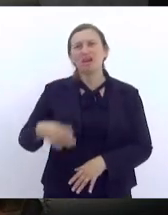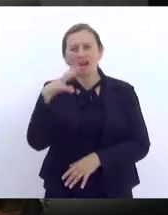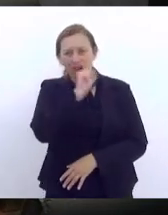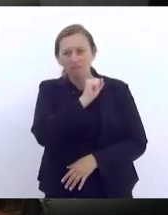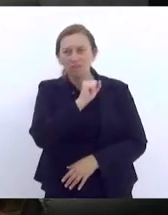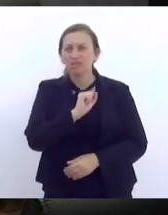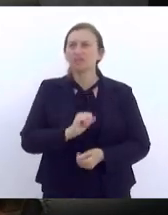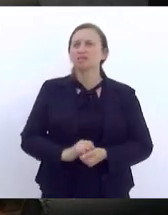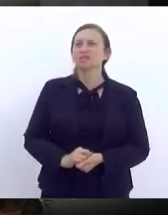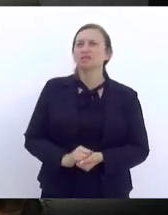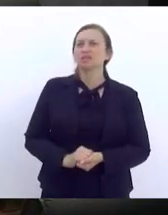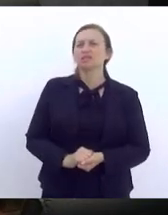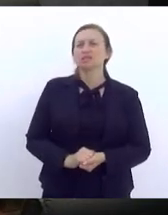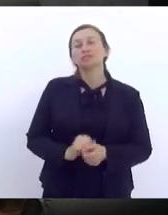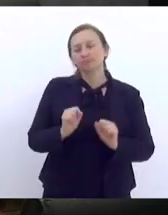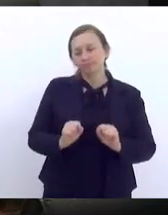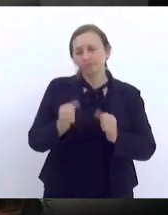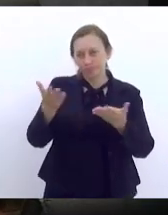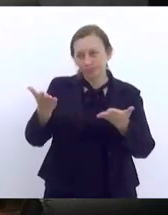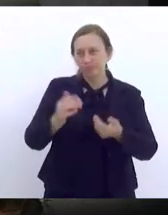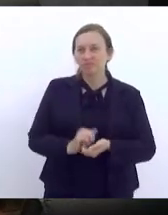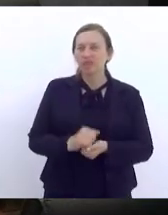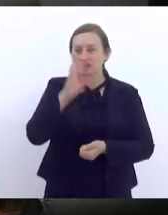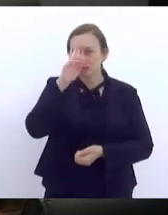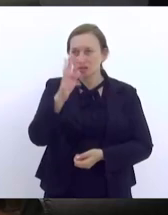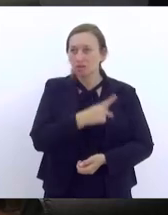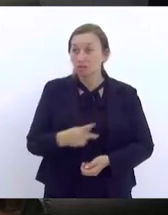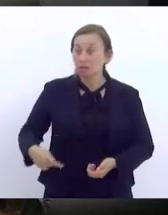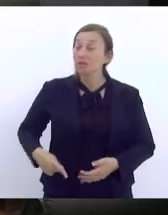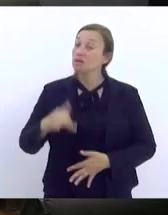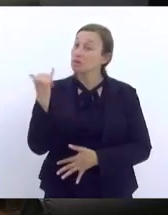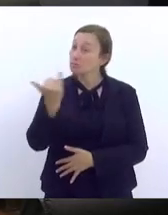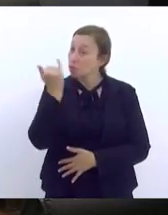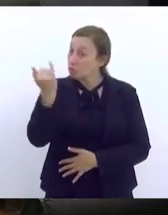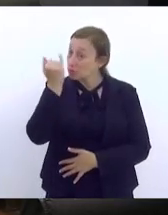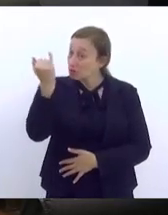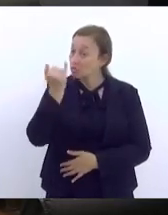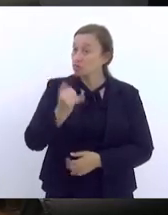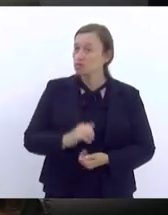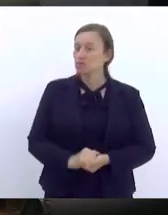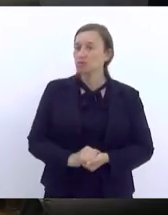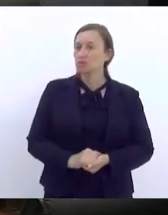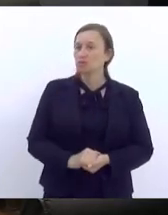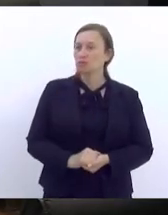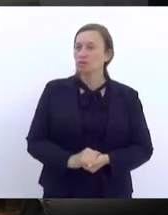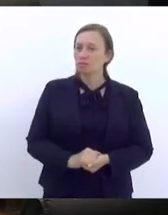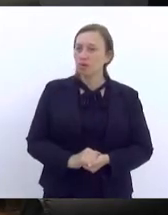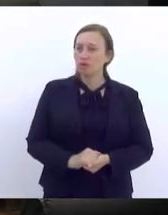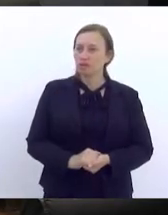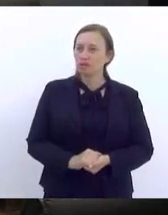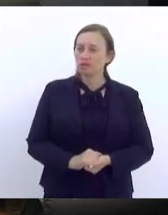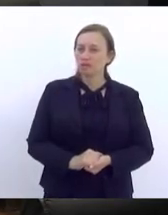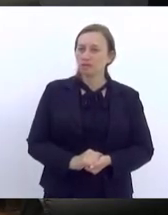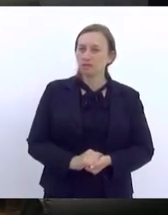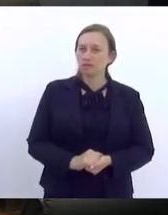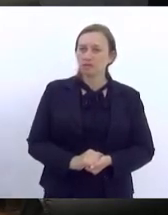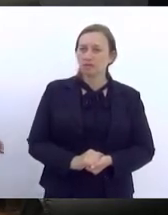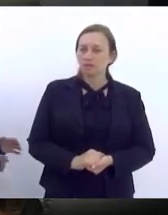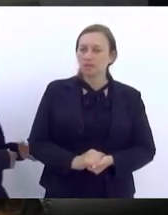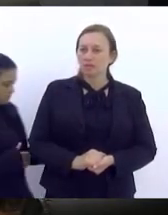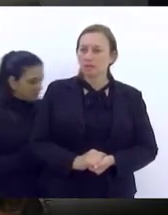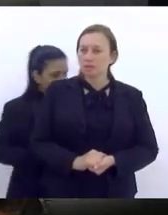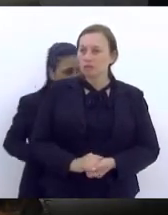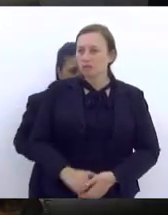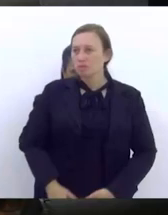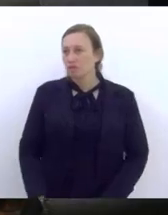rápido pois não senhora Presidente é muito importante o projeto de lei de autoria do